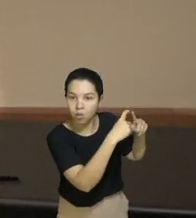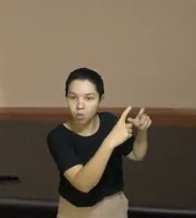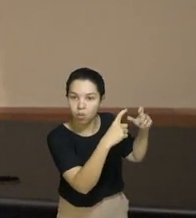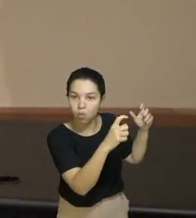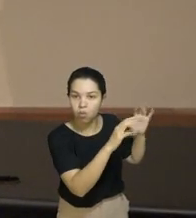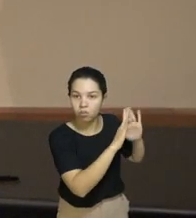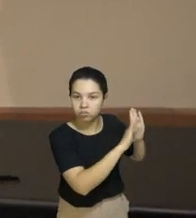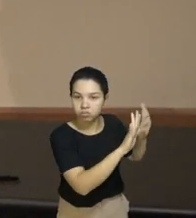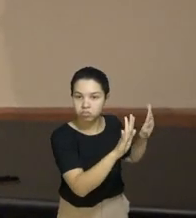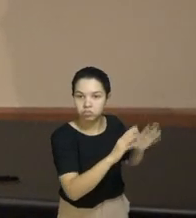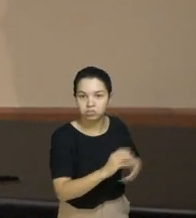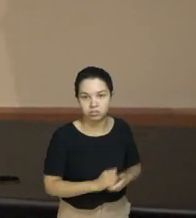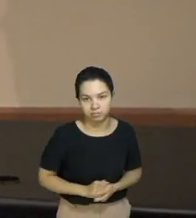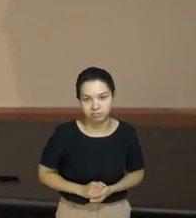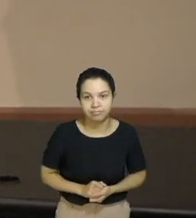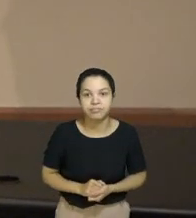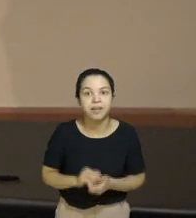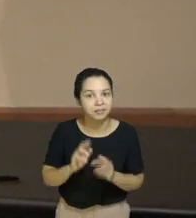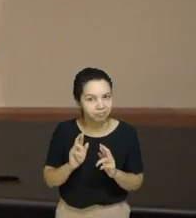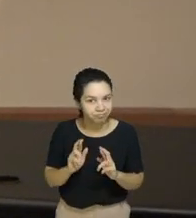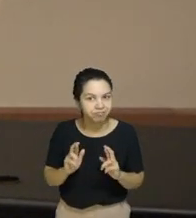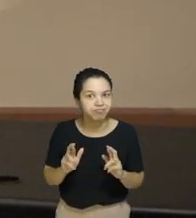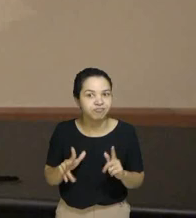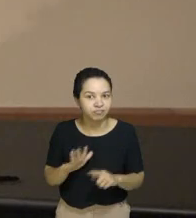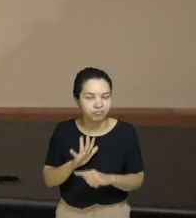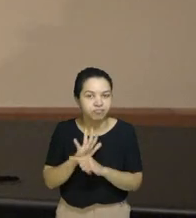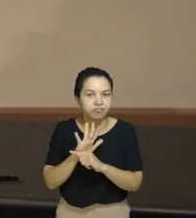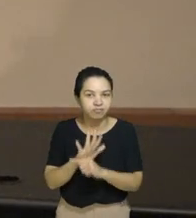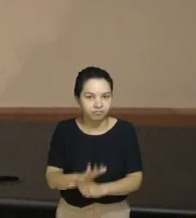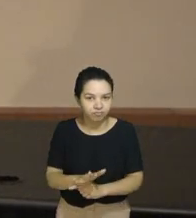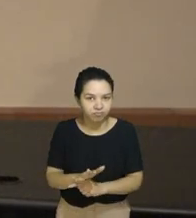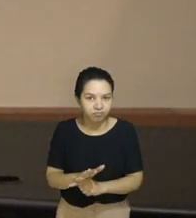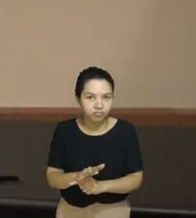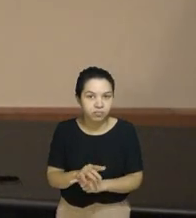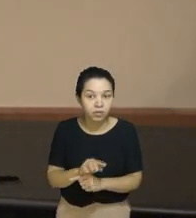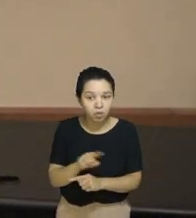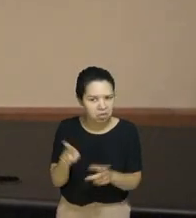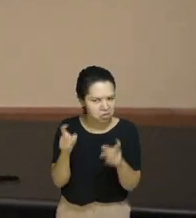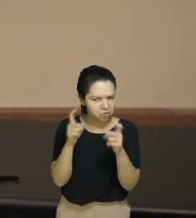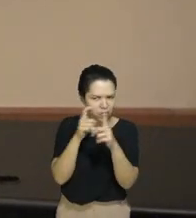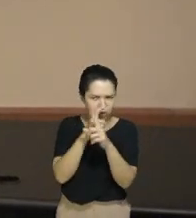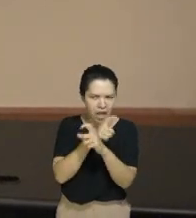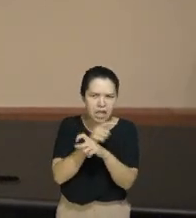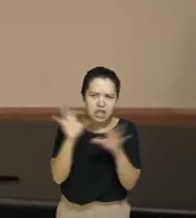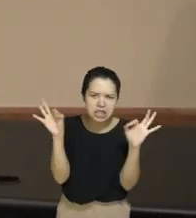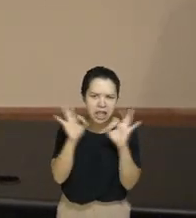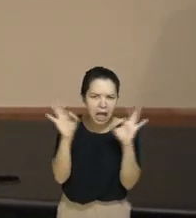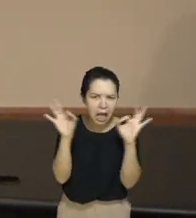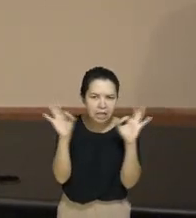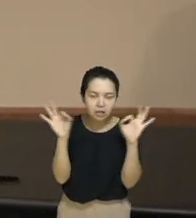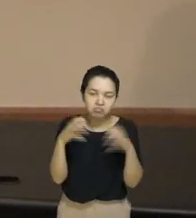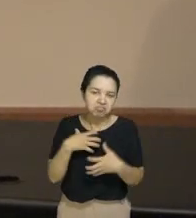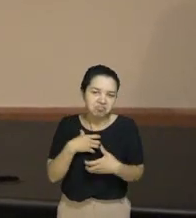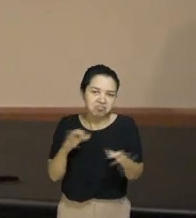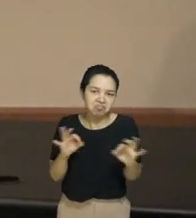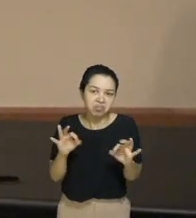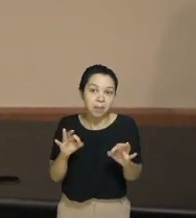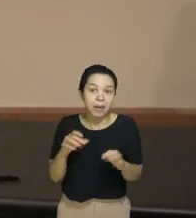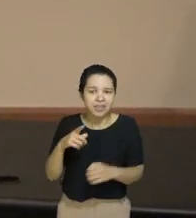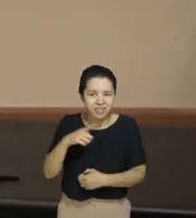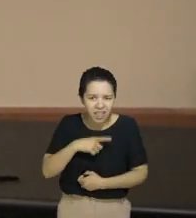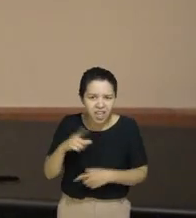E faz diferença. Para quem não tem dificuldade de processamento, não, não vai sentir. Mas para quem tem,